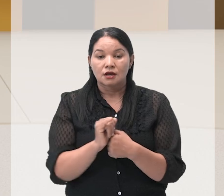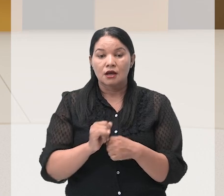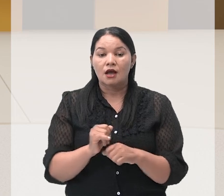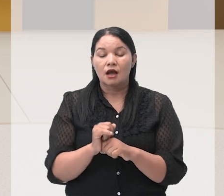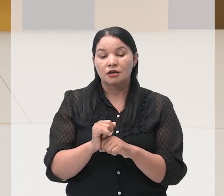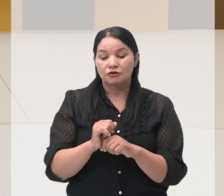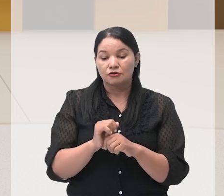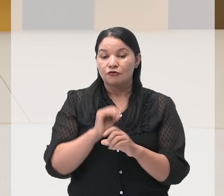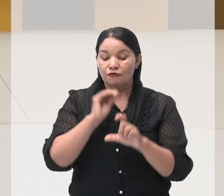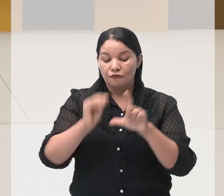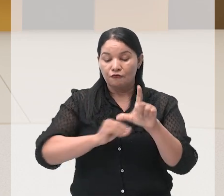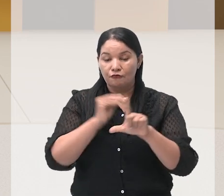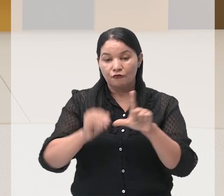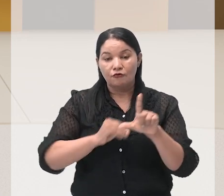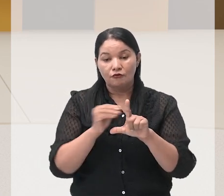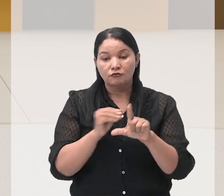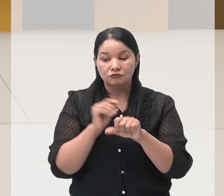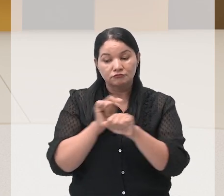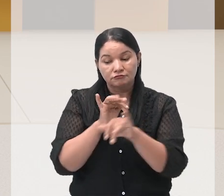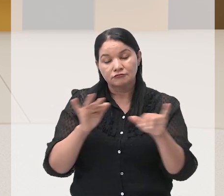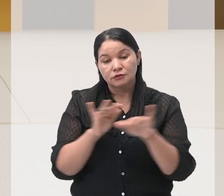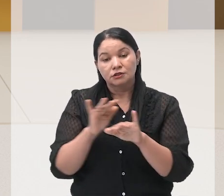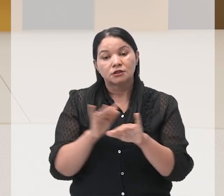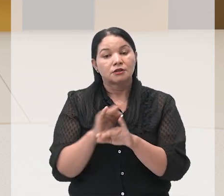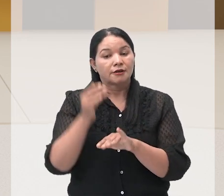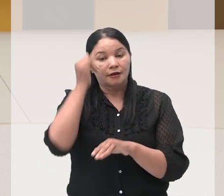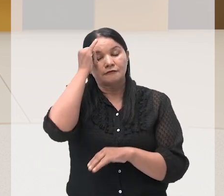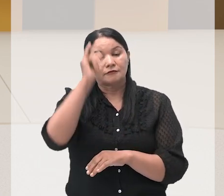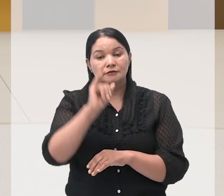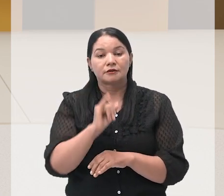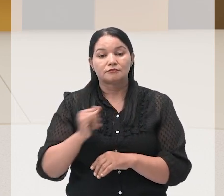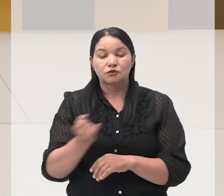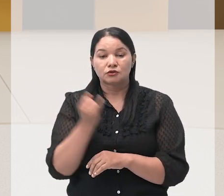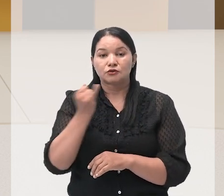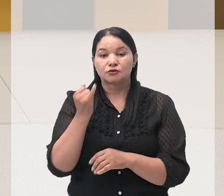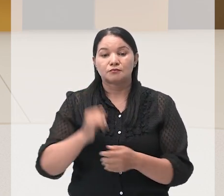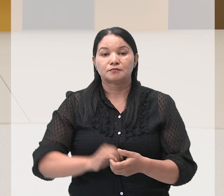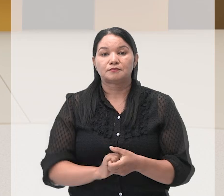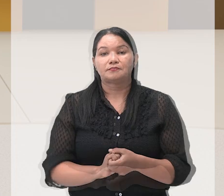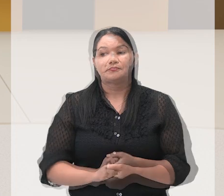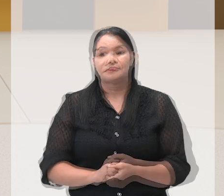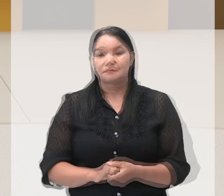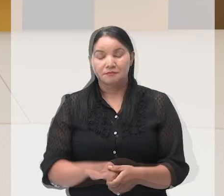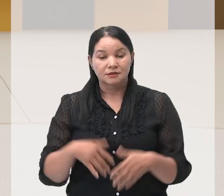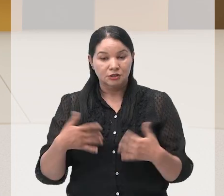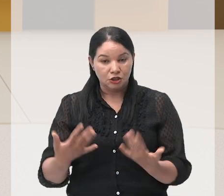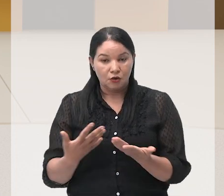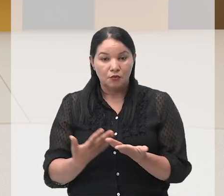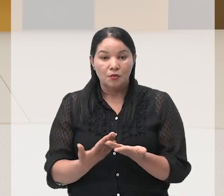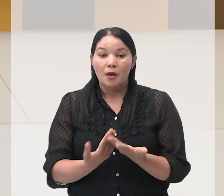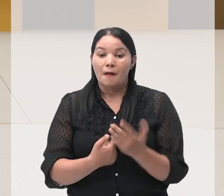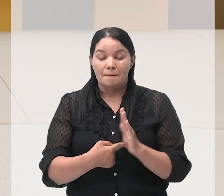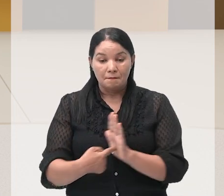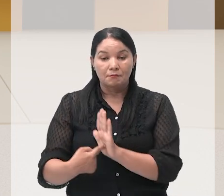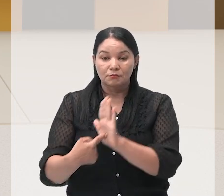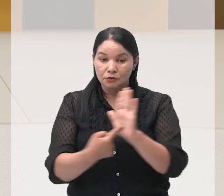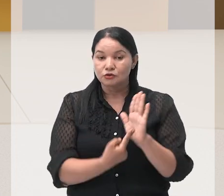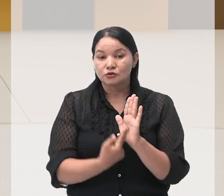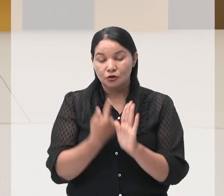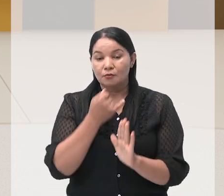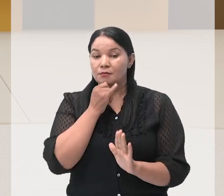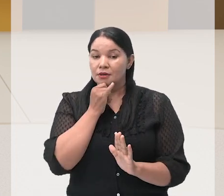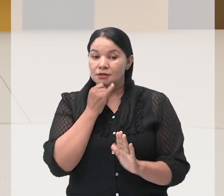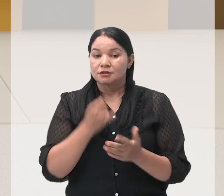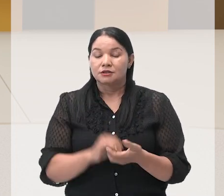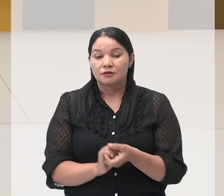exemplo muito na prática, né? De uma manchete falsa, mas com uma imagem real. Agora, como a gente